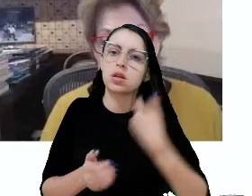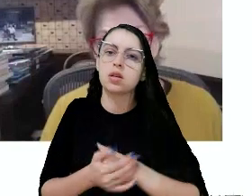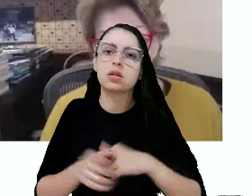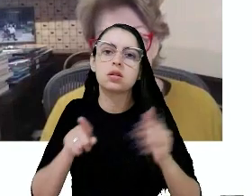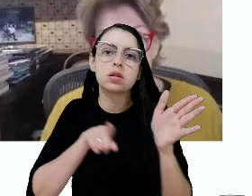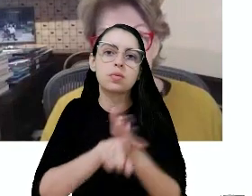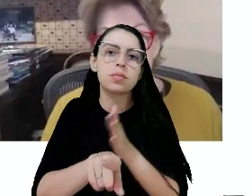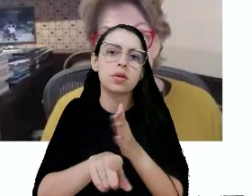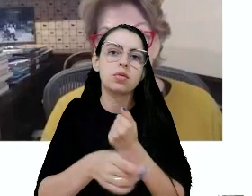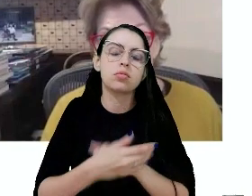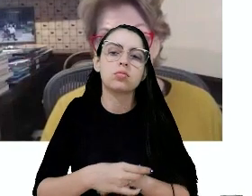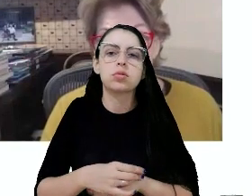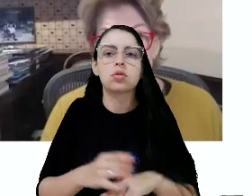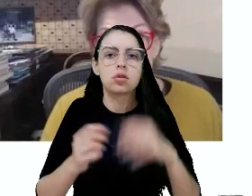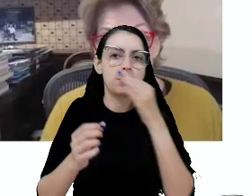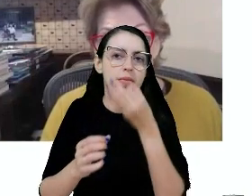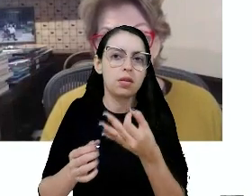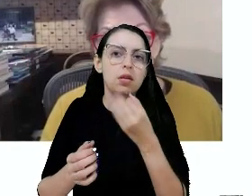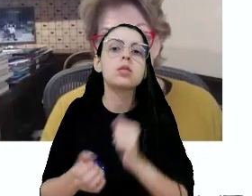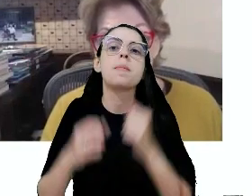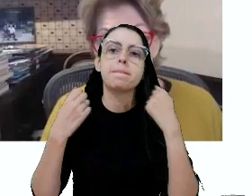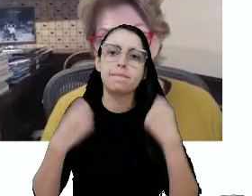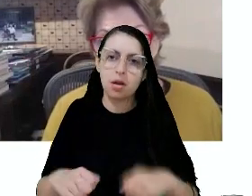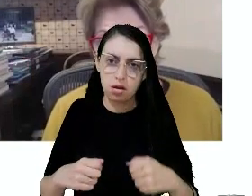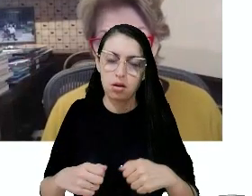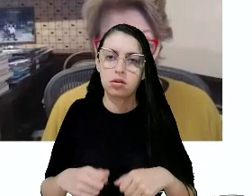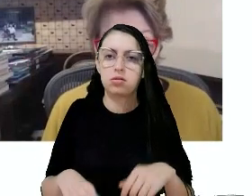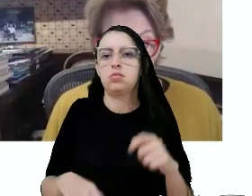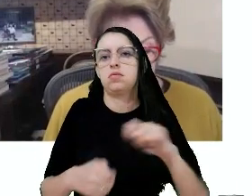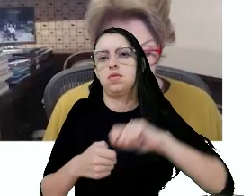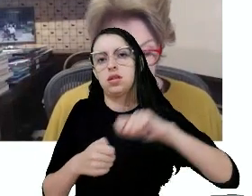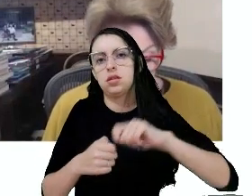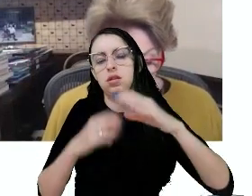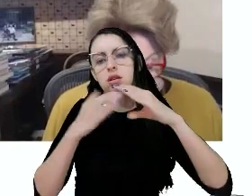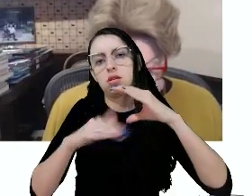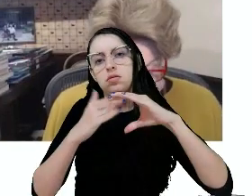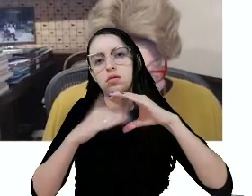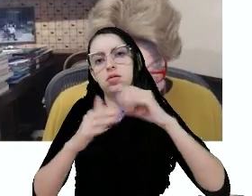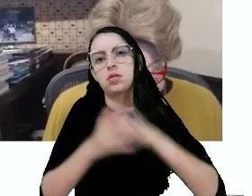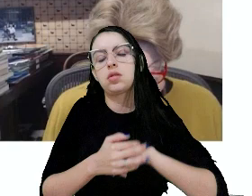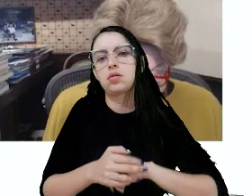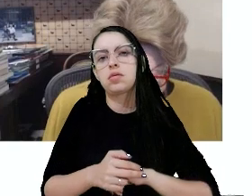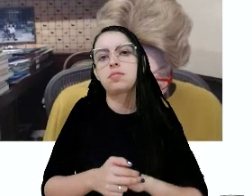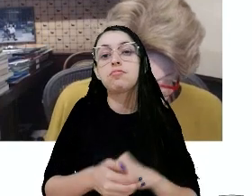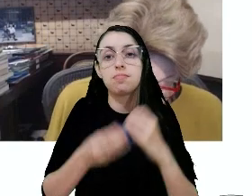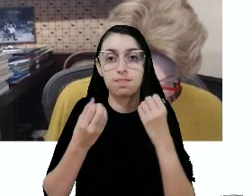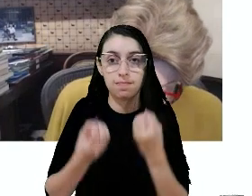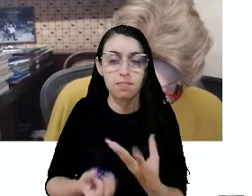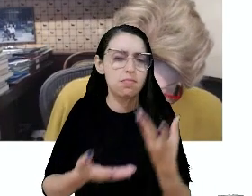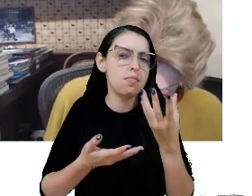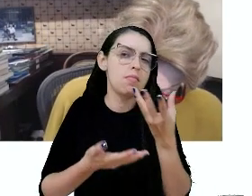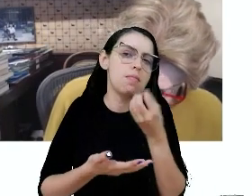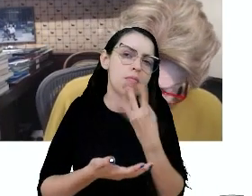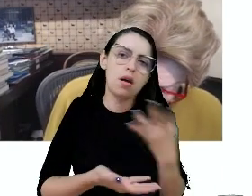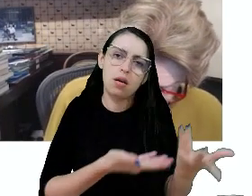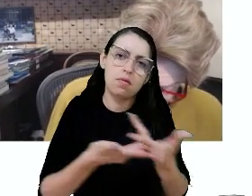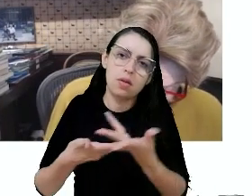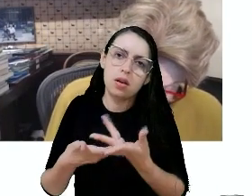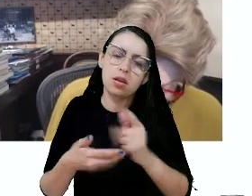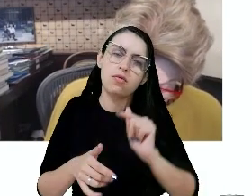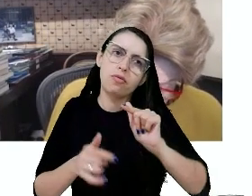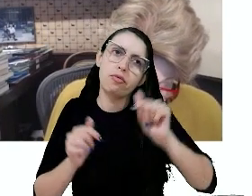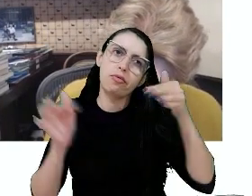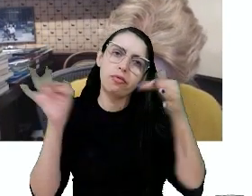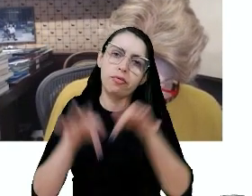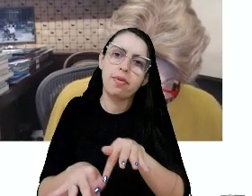ouvintes que as perguntas e comentários podem ser feitos através do chat, serão muito bem-vindos e, ao